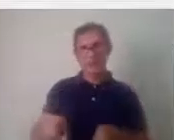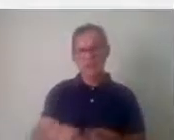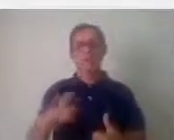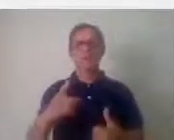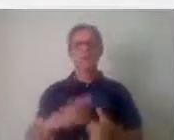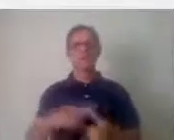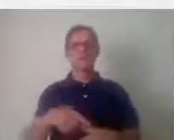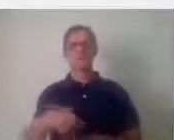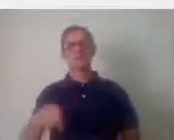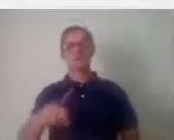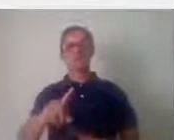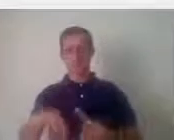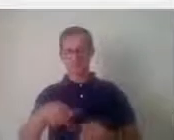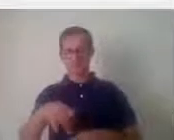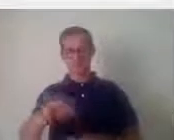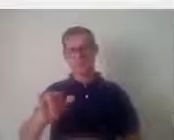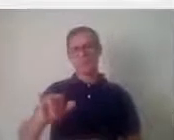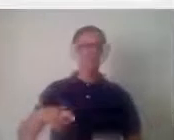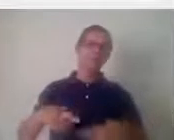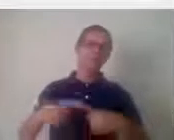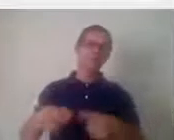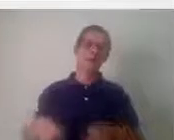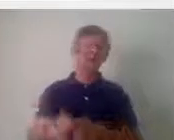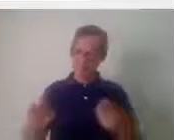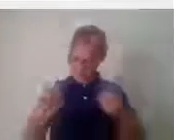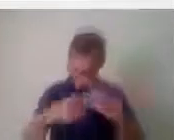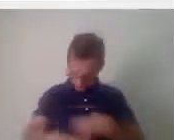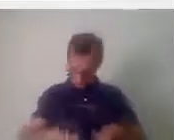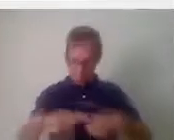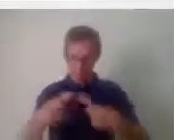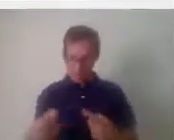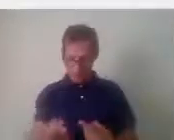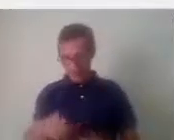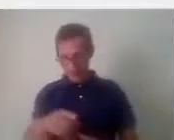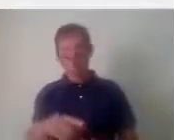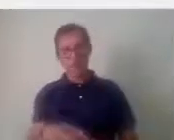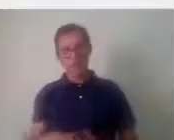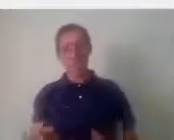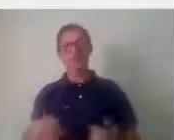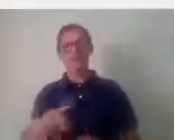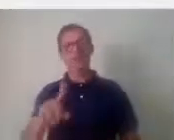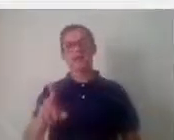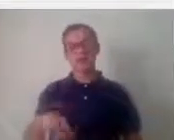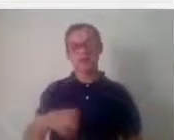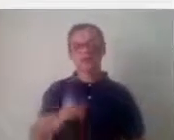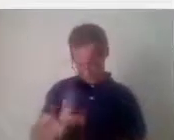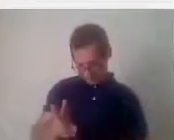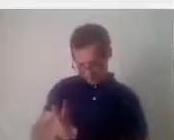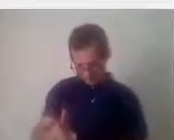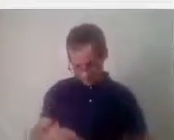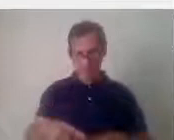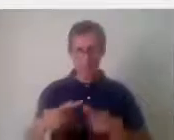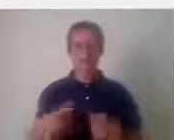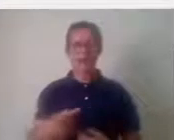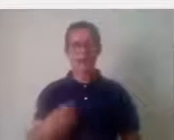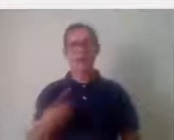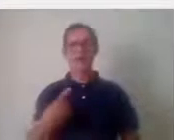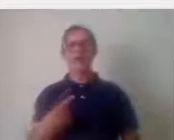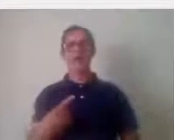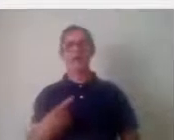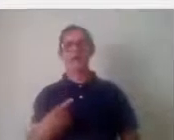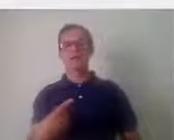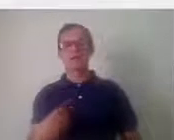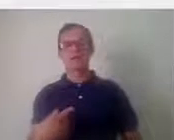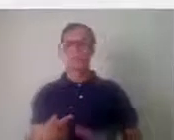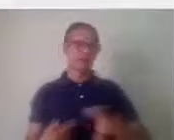primeiro em relação a x, depois em relação a y, quanto ao contrário. Como que você integra? Sempre em relação a uma das